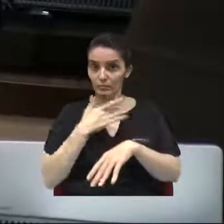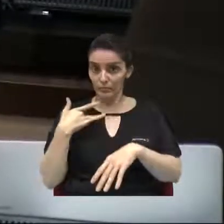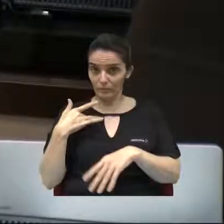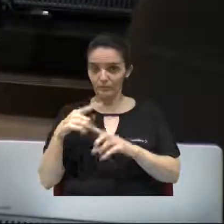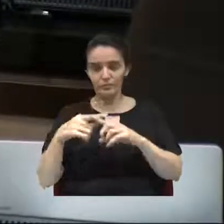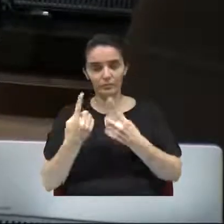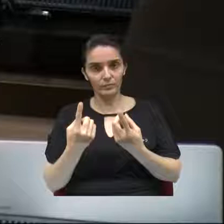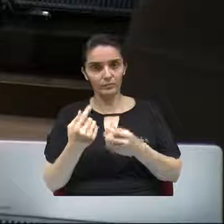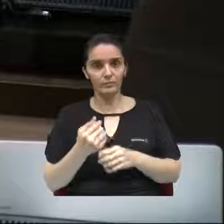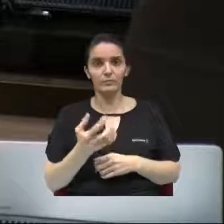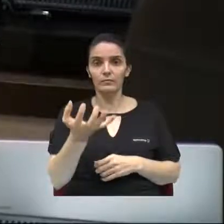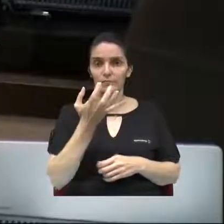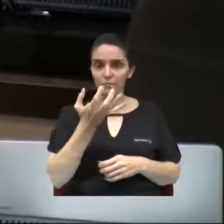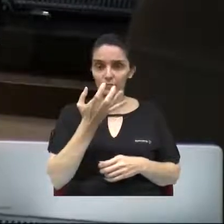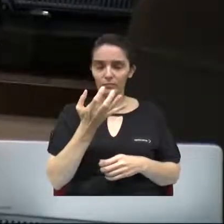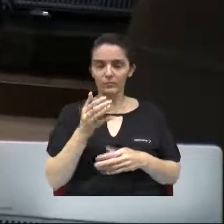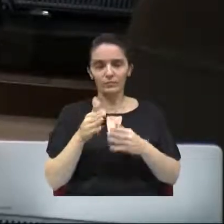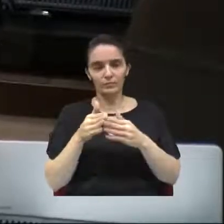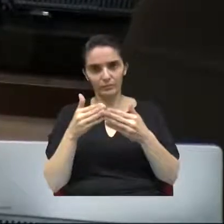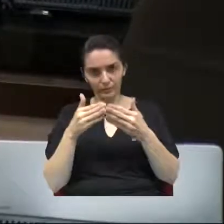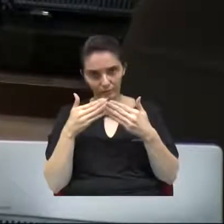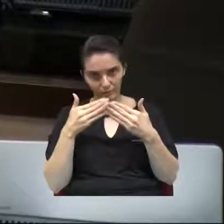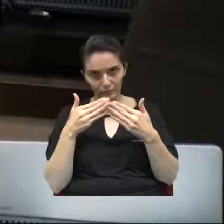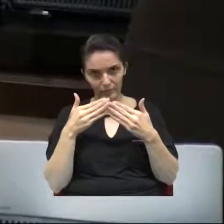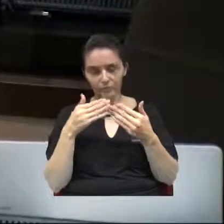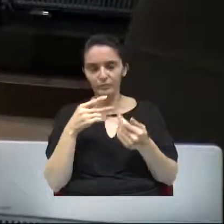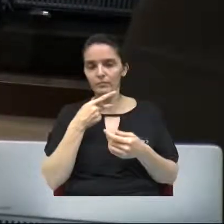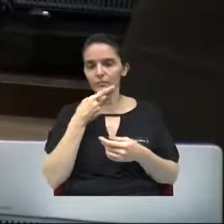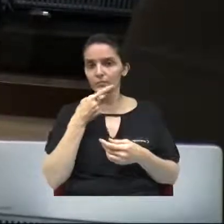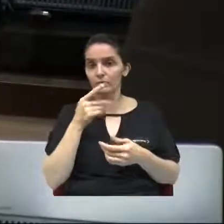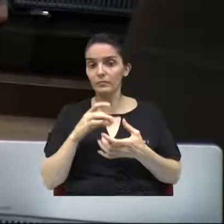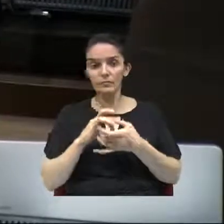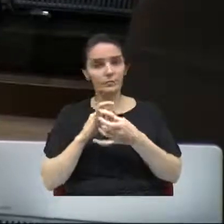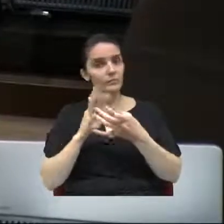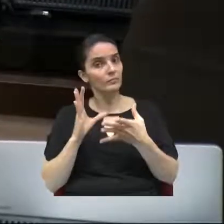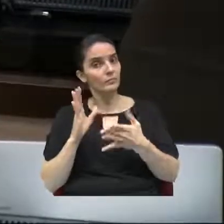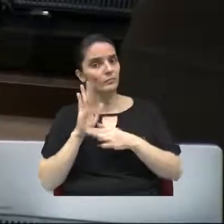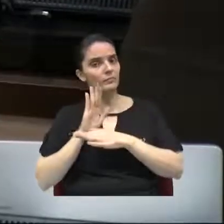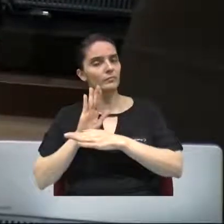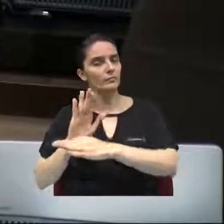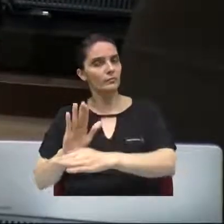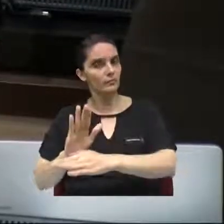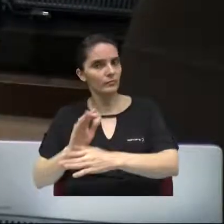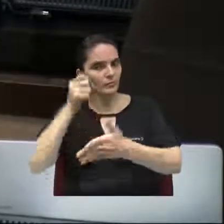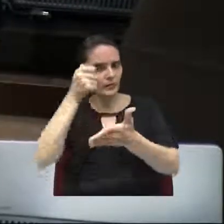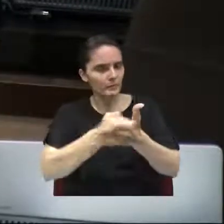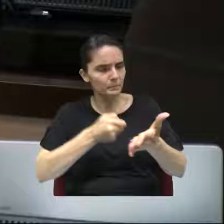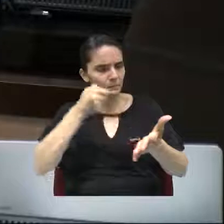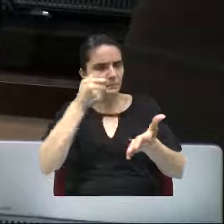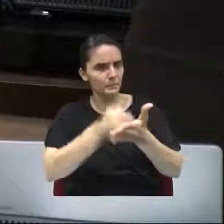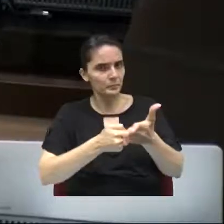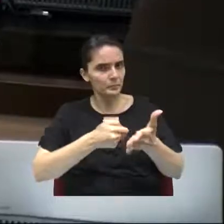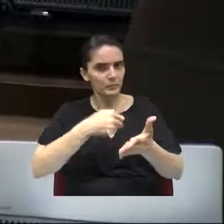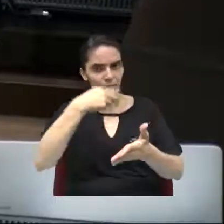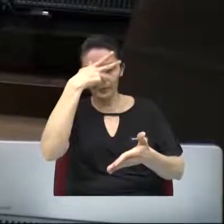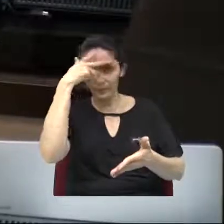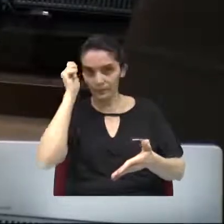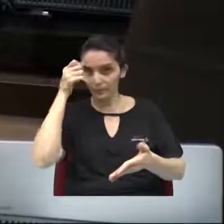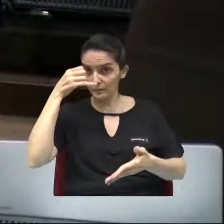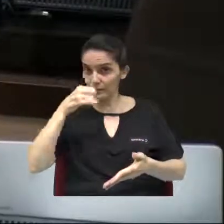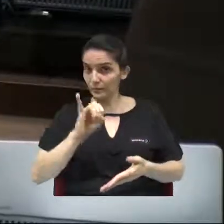de uma forma singela, de me colocar à disposição nesta cobrança, caso haja alguma coisa que o